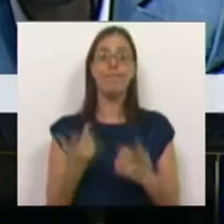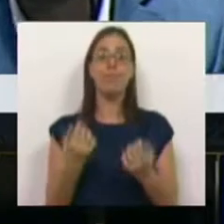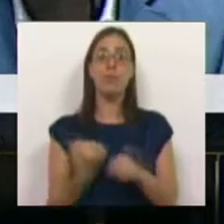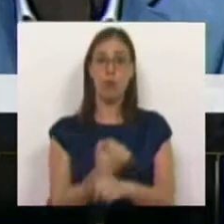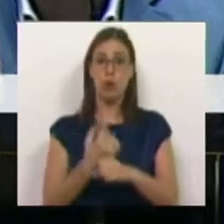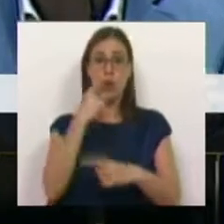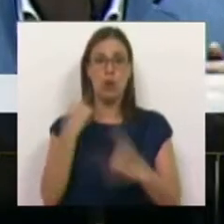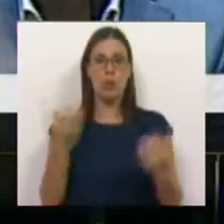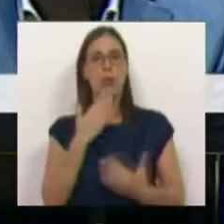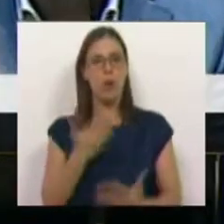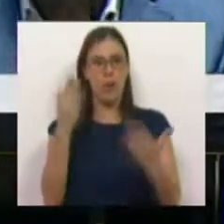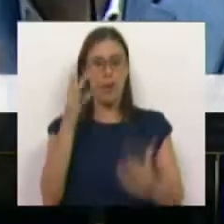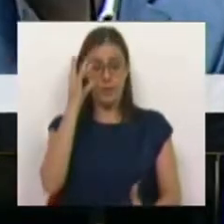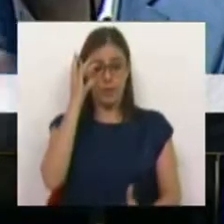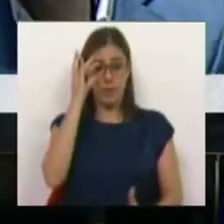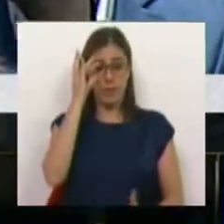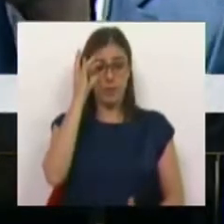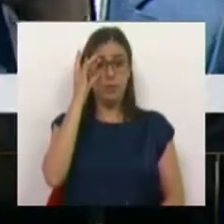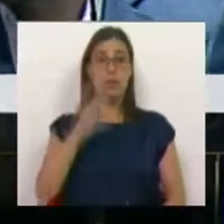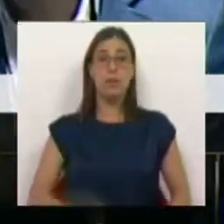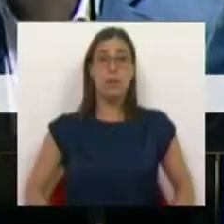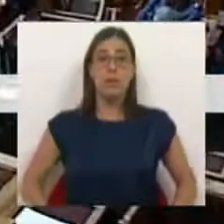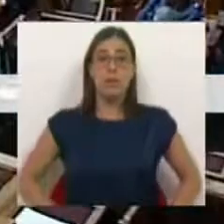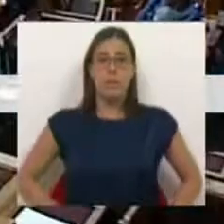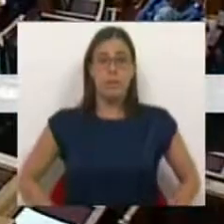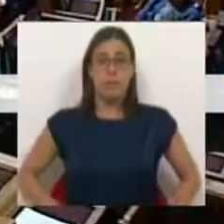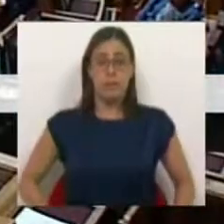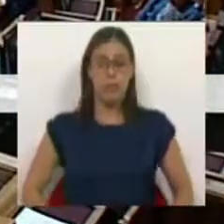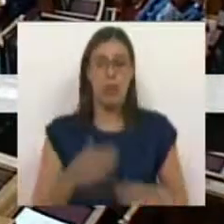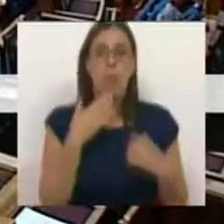funções públicas. Obrigado. Muito obrigado. Tem agora a palavra.